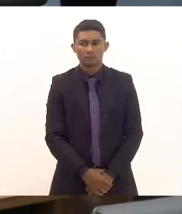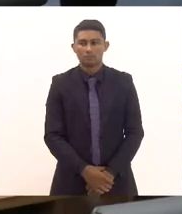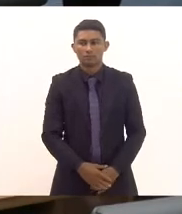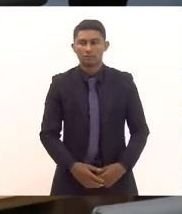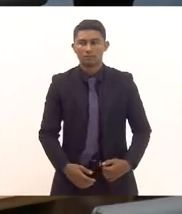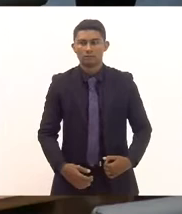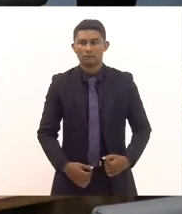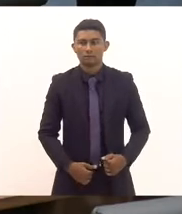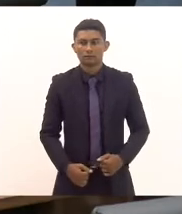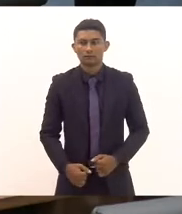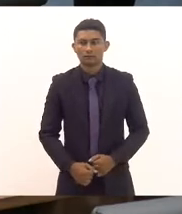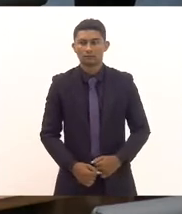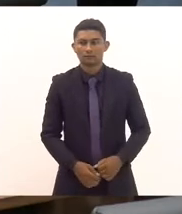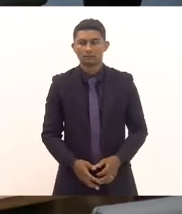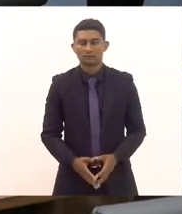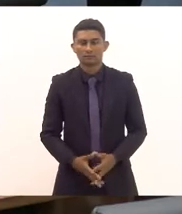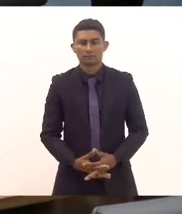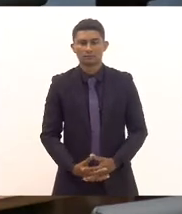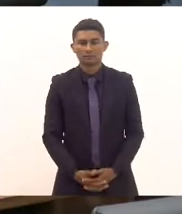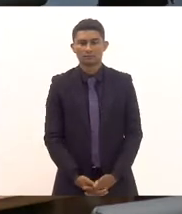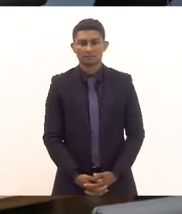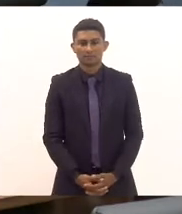E aí